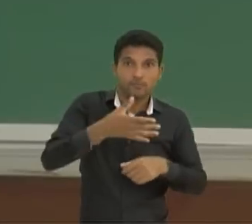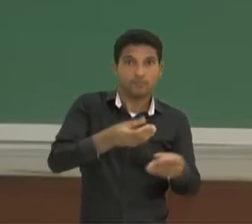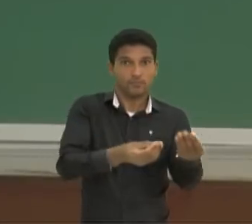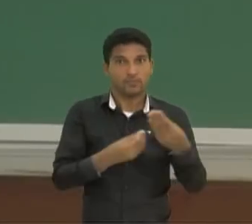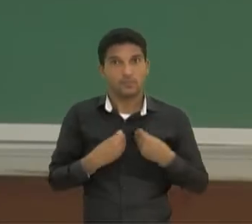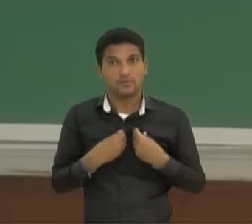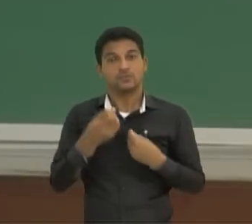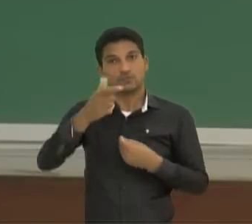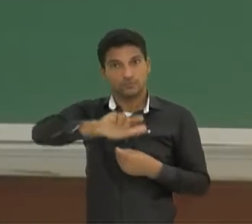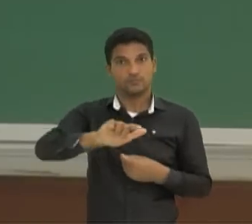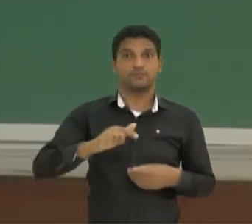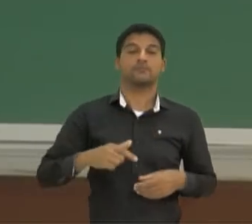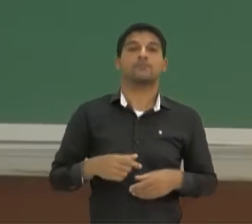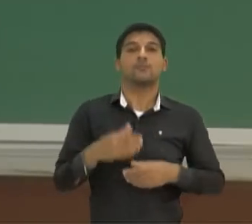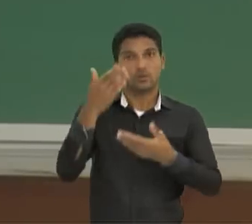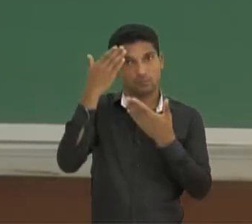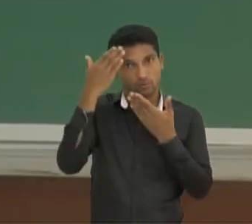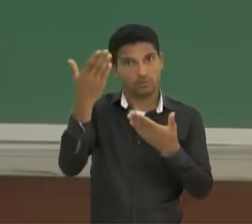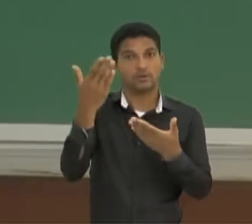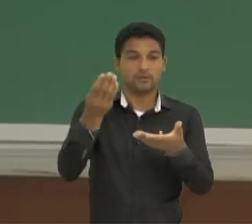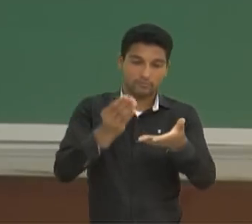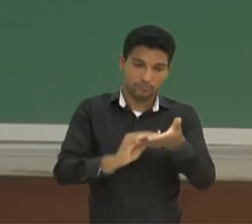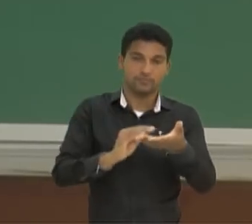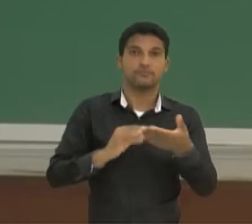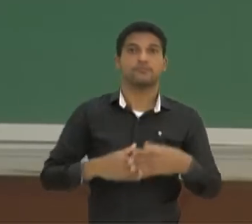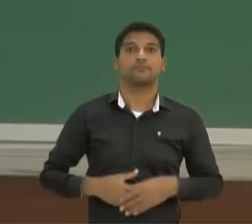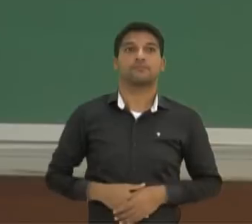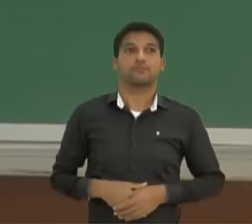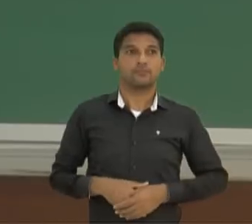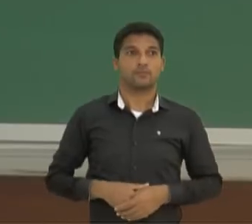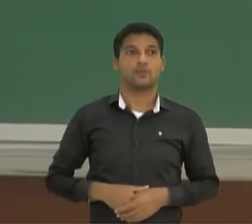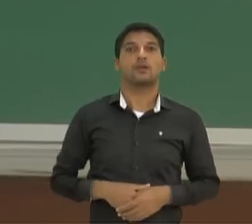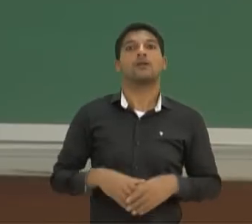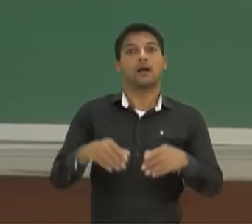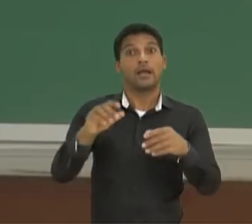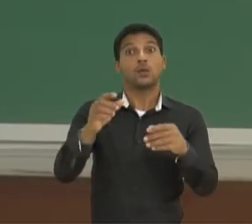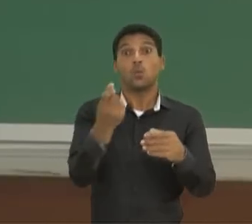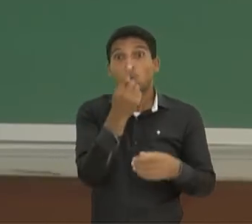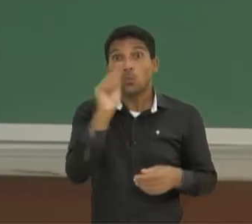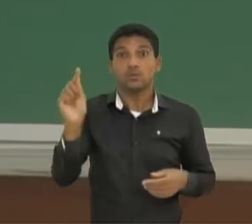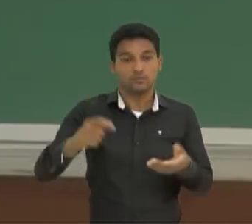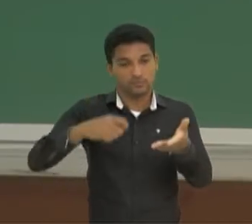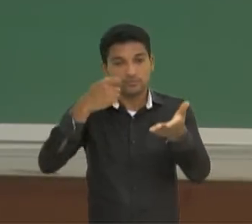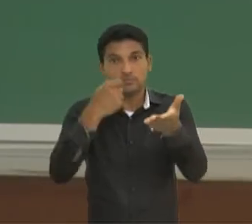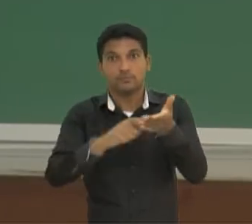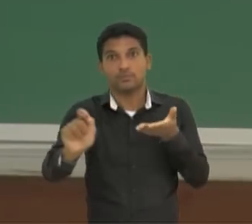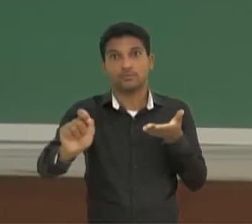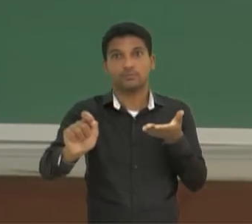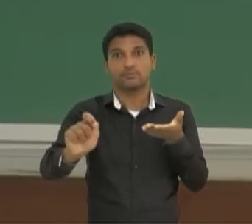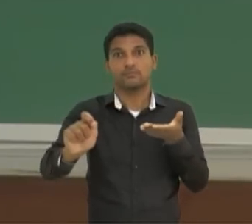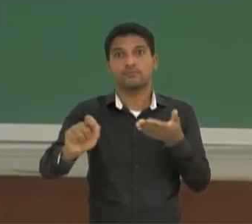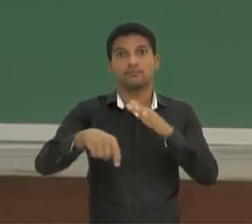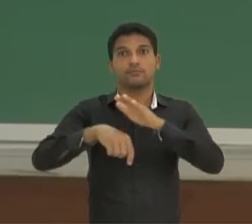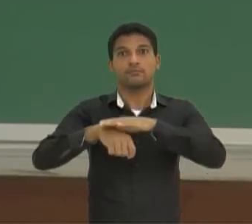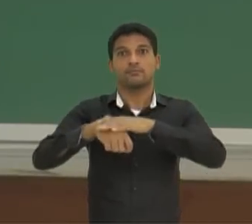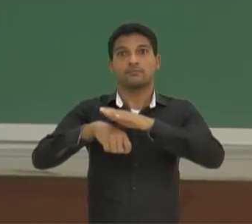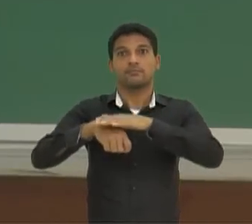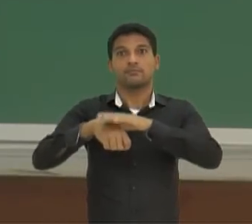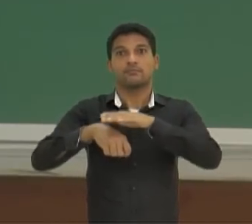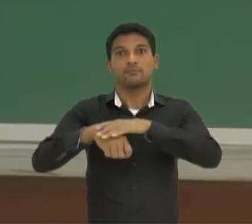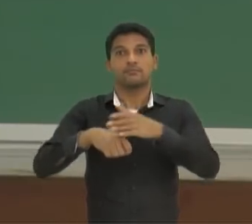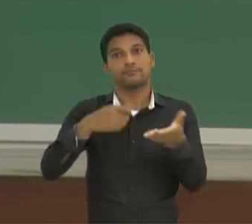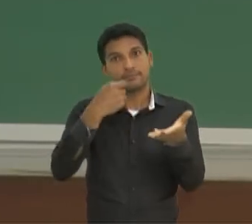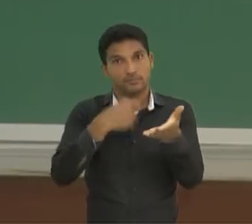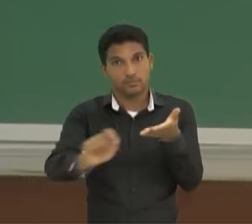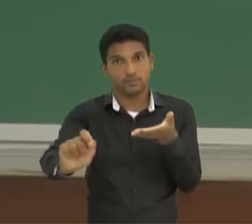formalizar a despedida dessa carta de reclamação. E, por fim, eu faço a assinatura, né, de preferência manuscrita. Né? Até a